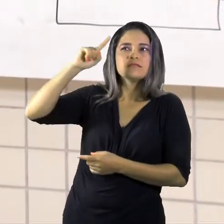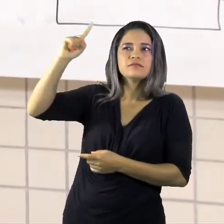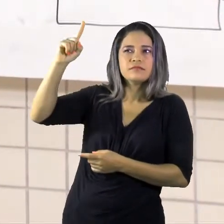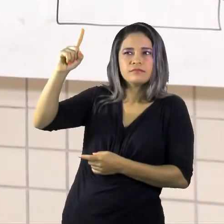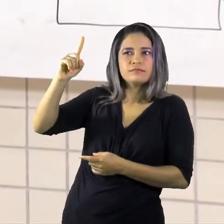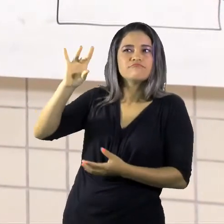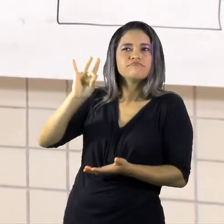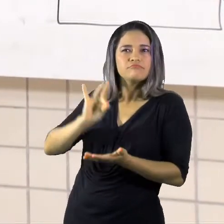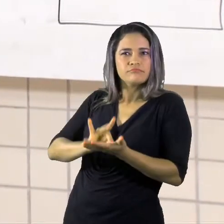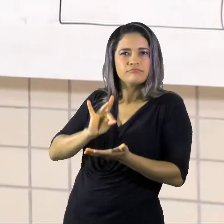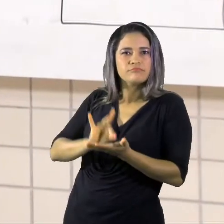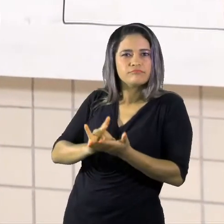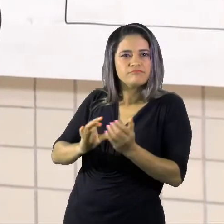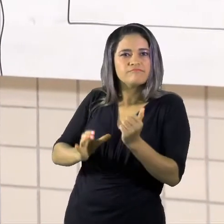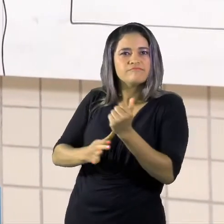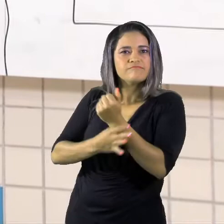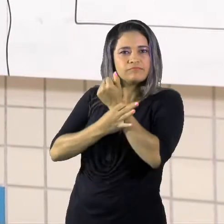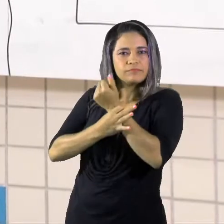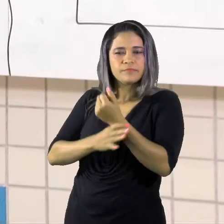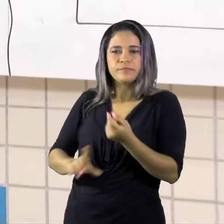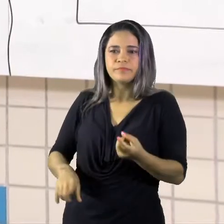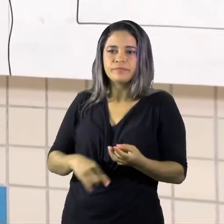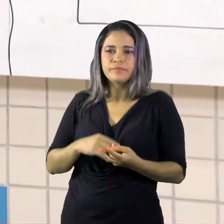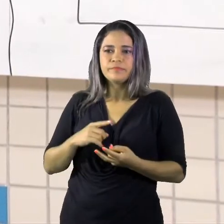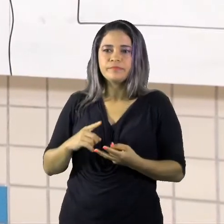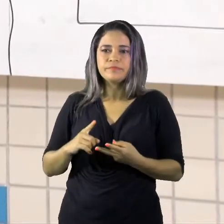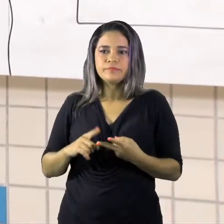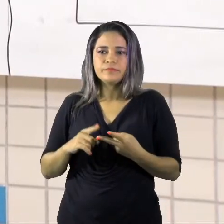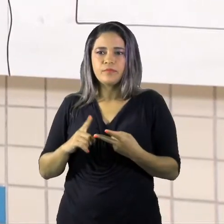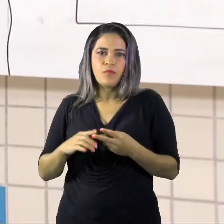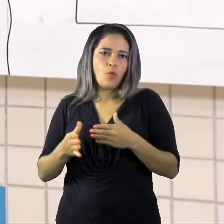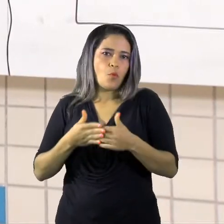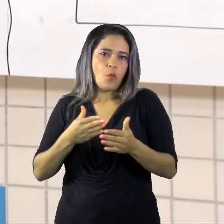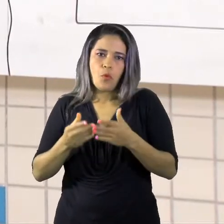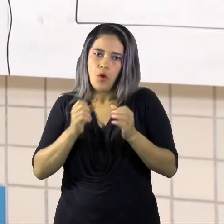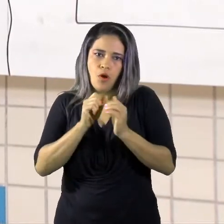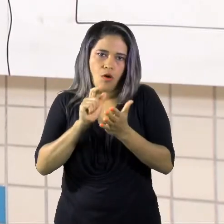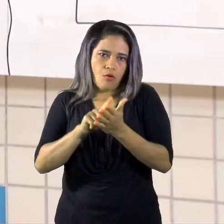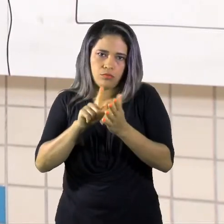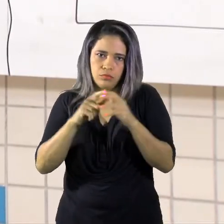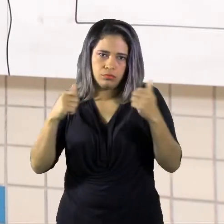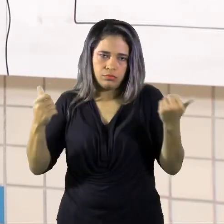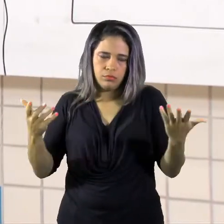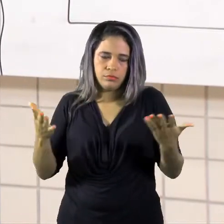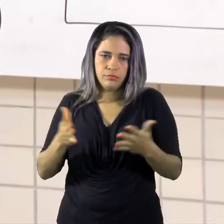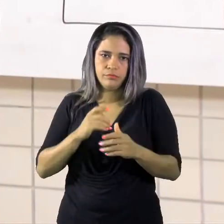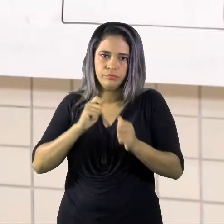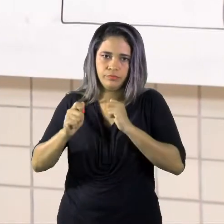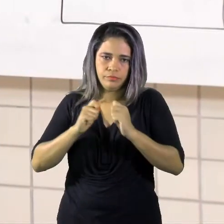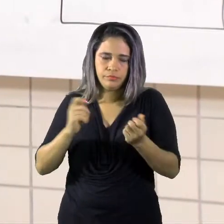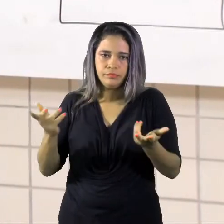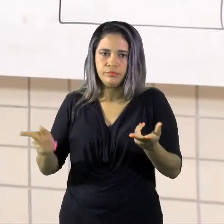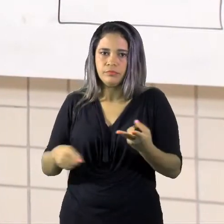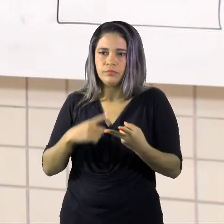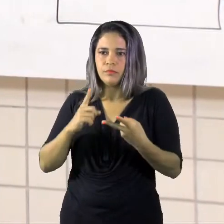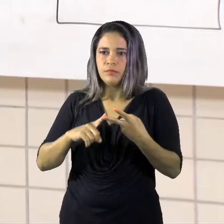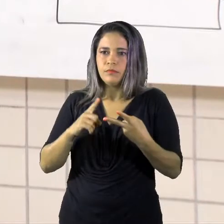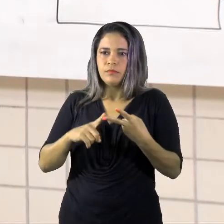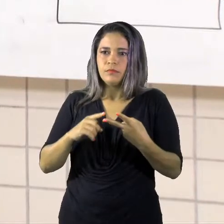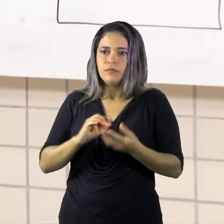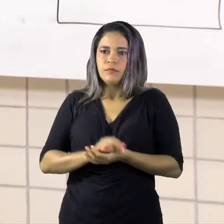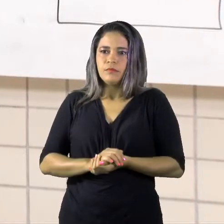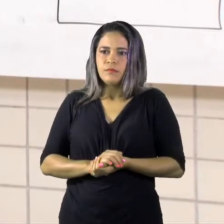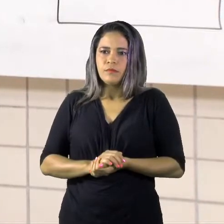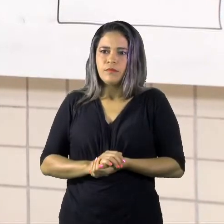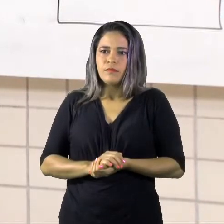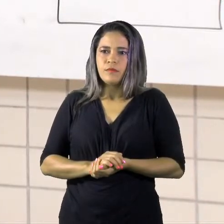à notícia ou ao texto jornalístico, sendo ele qual for. Há uma menção ao texto.